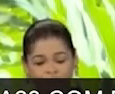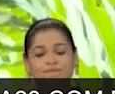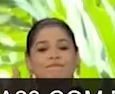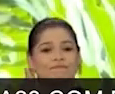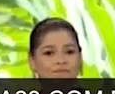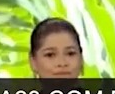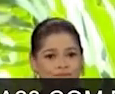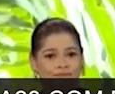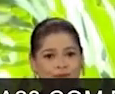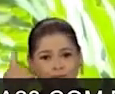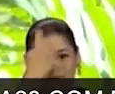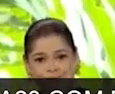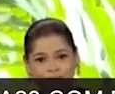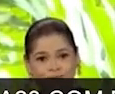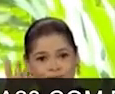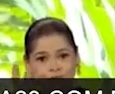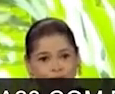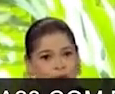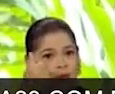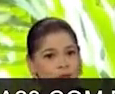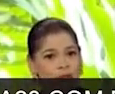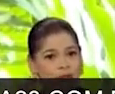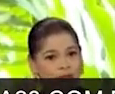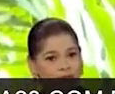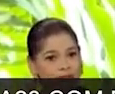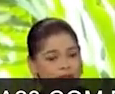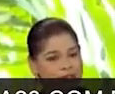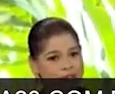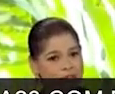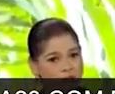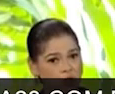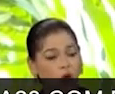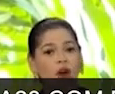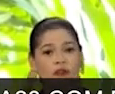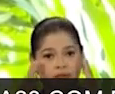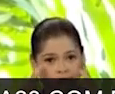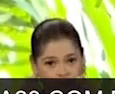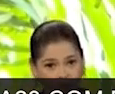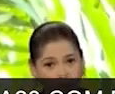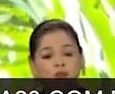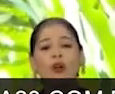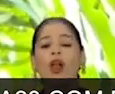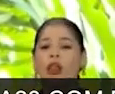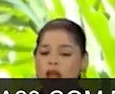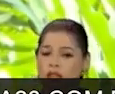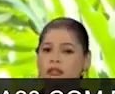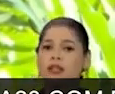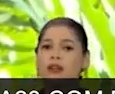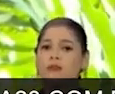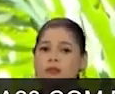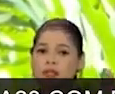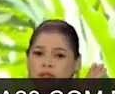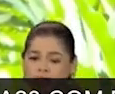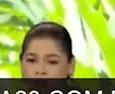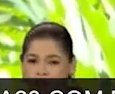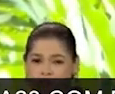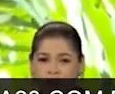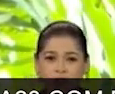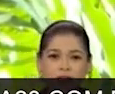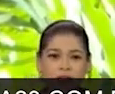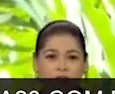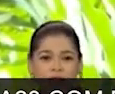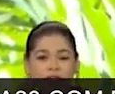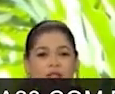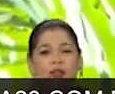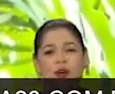cada 4 horas, uma mulher é vítima de violência. A pesquisa feita pela Rede de Observatórios da Segurança aponta que no